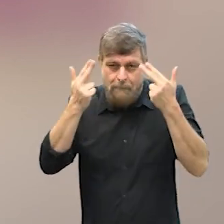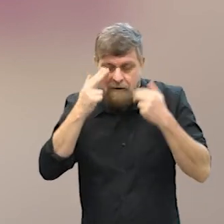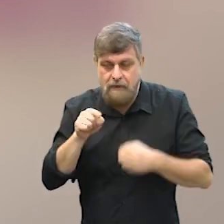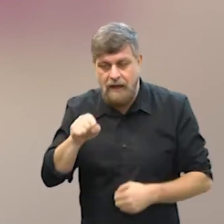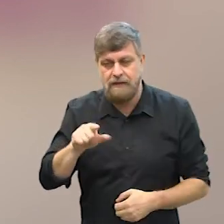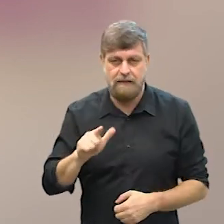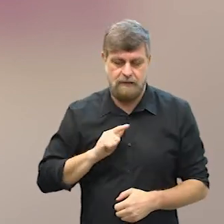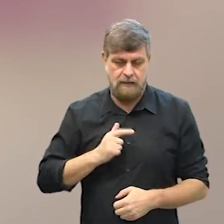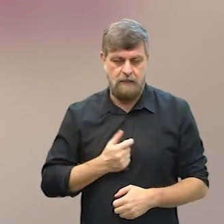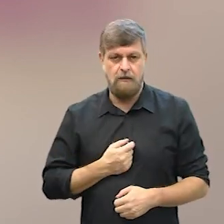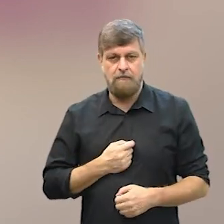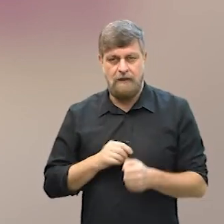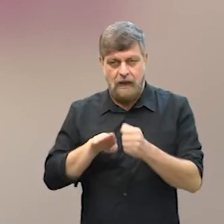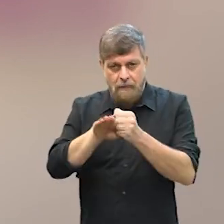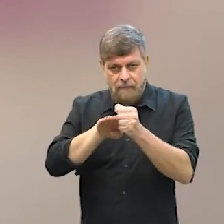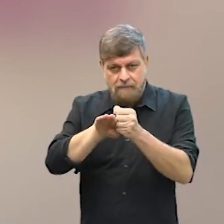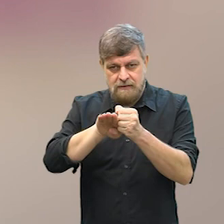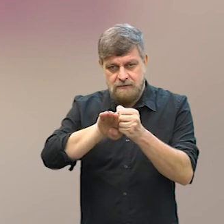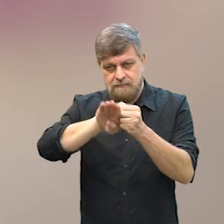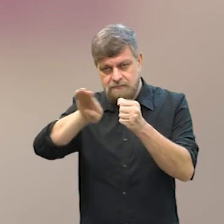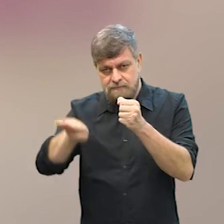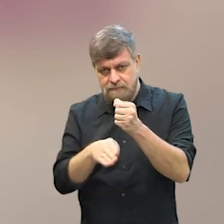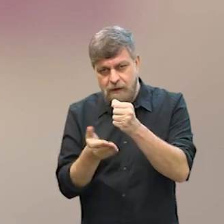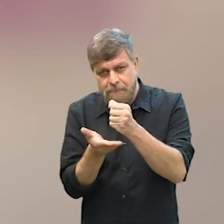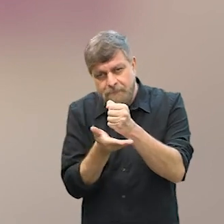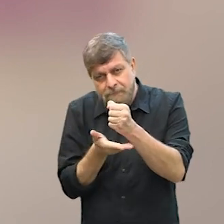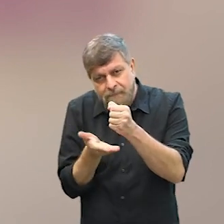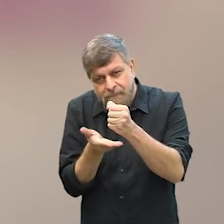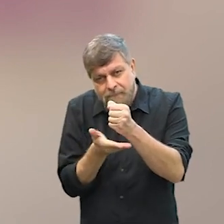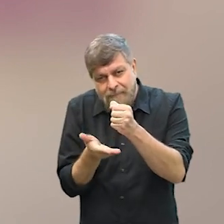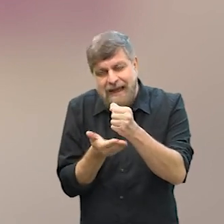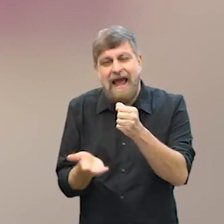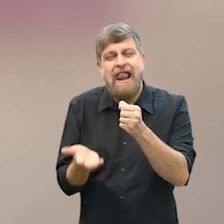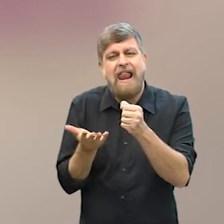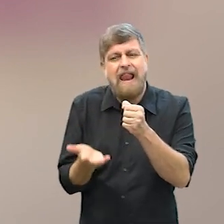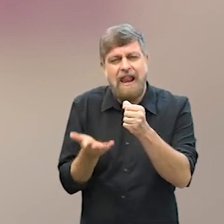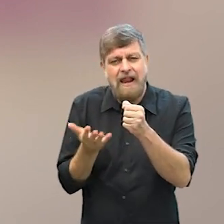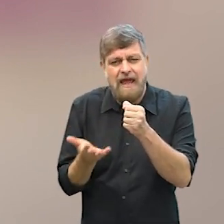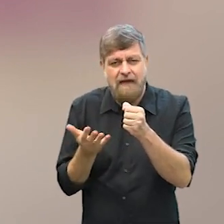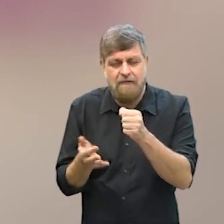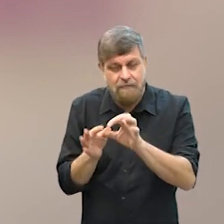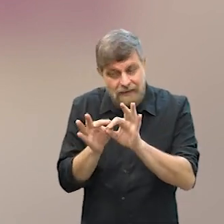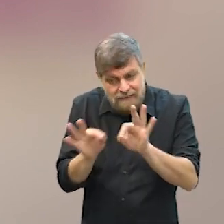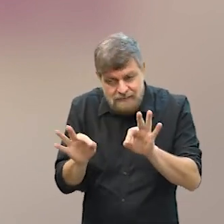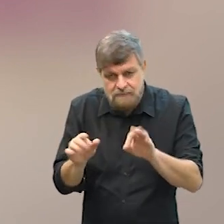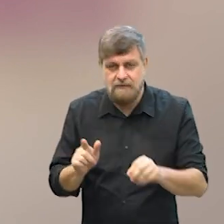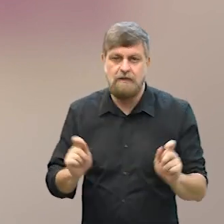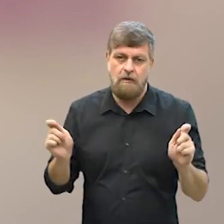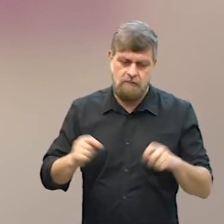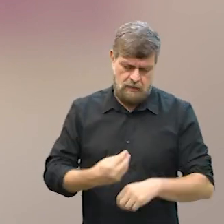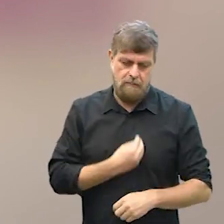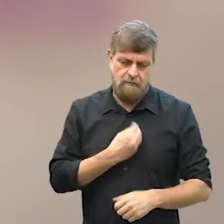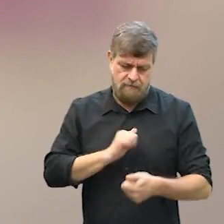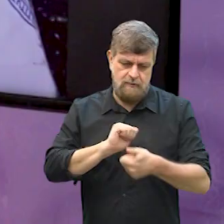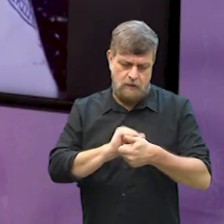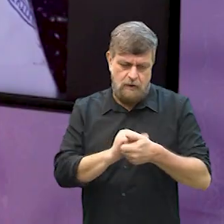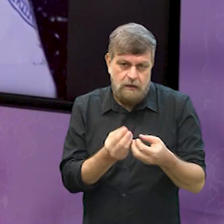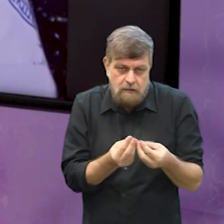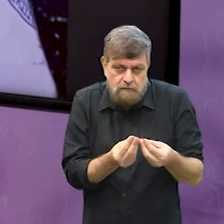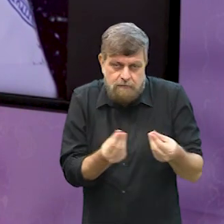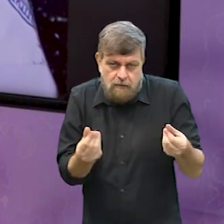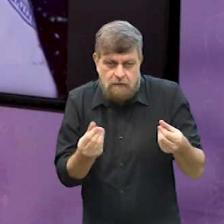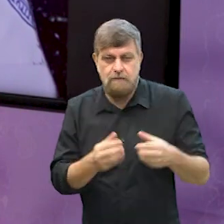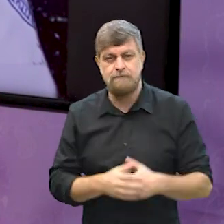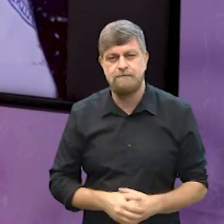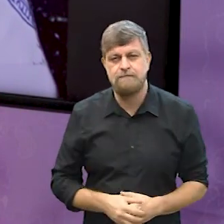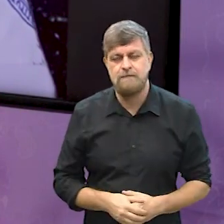pressão, ele passa a ter uma hipertensão arterial pulmonar leve, portanto, compatível com uma qualidade de vida boa.